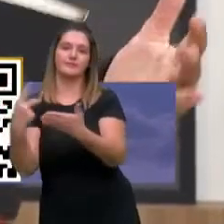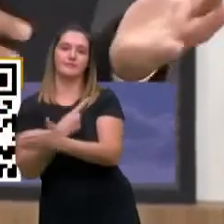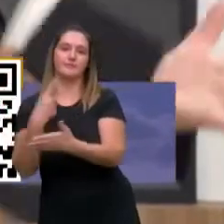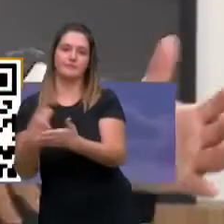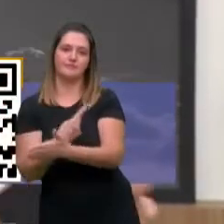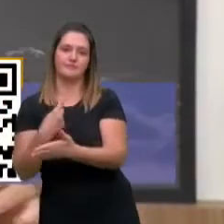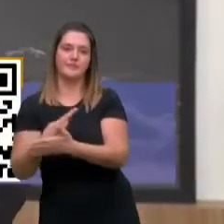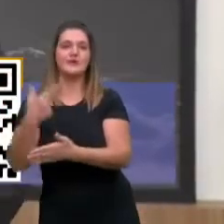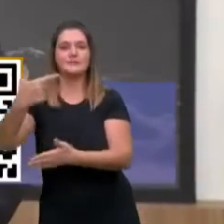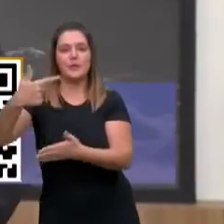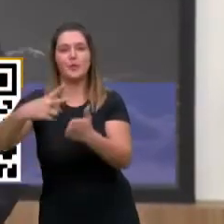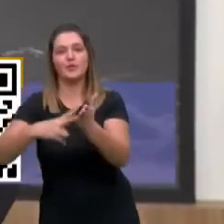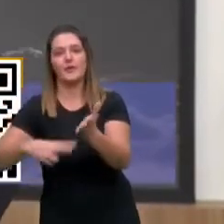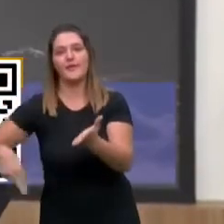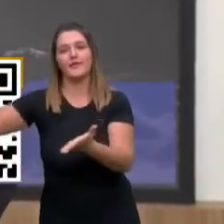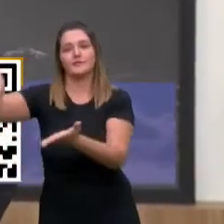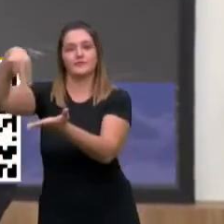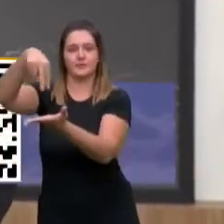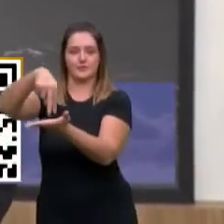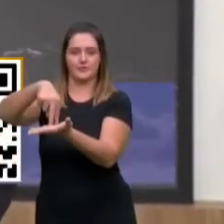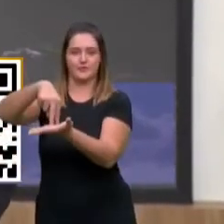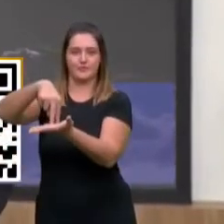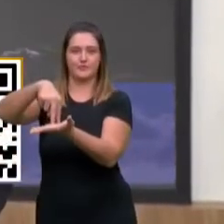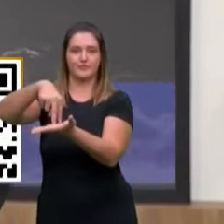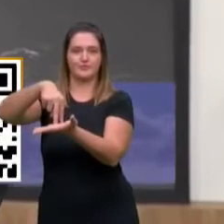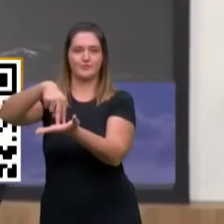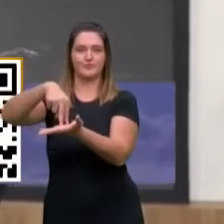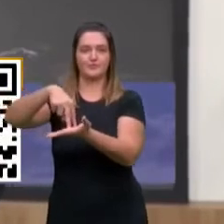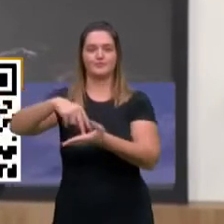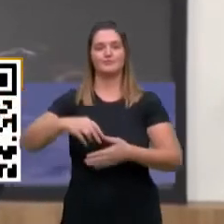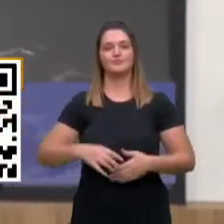santo, quem faz parte da primeira ressurreição.